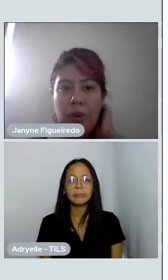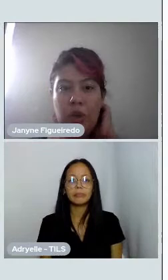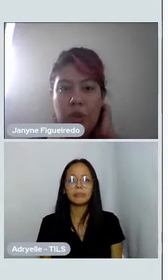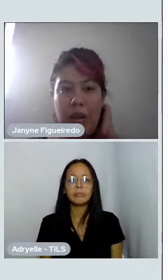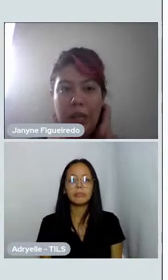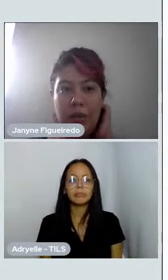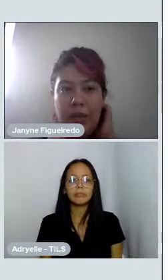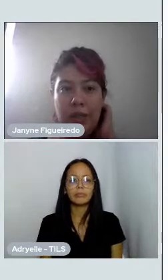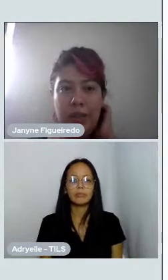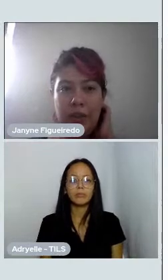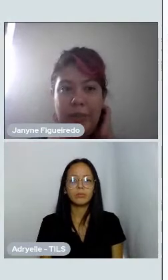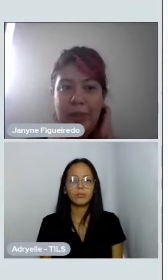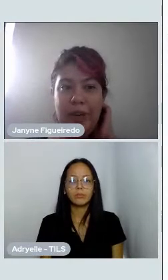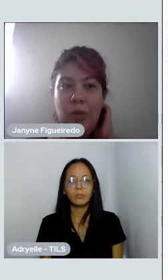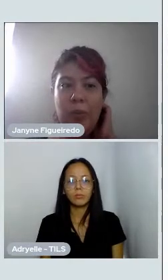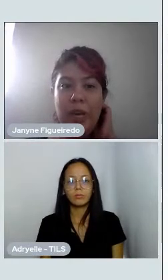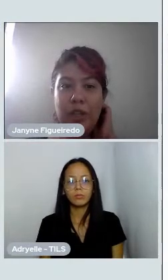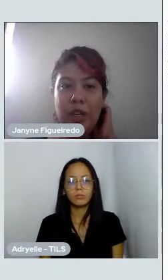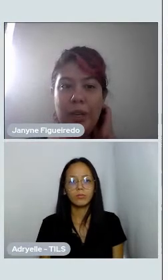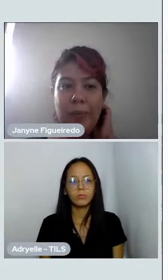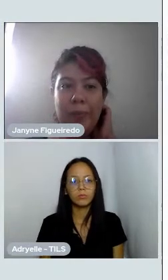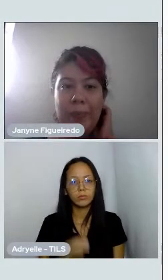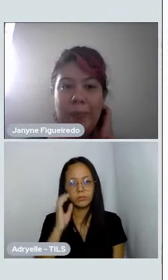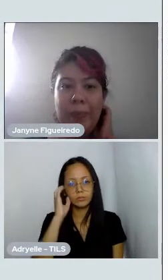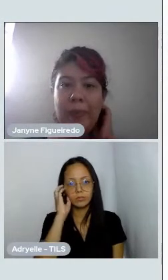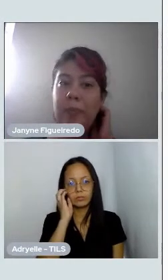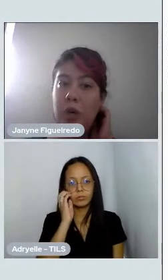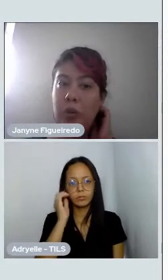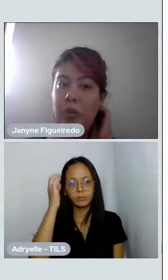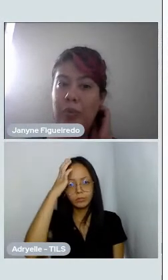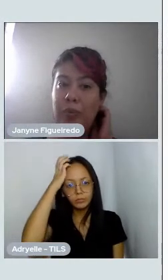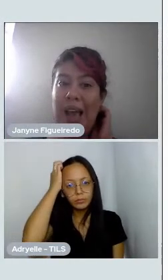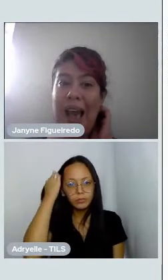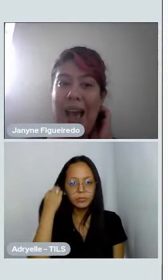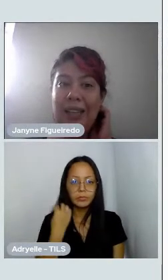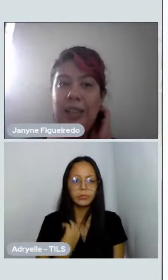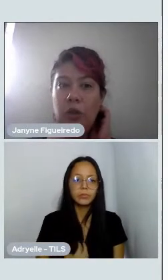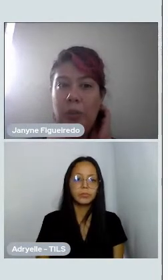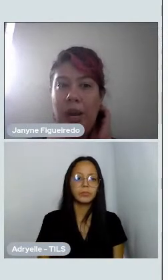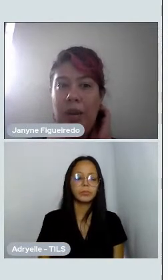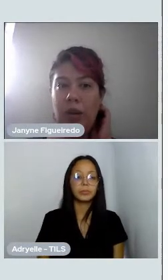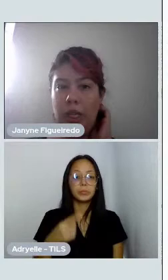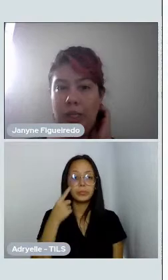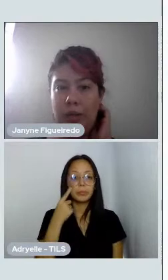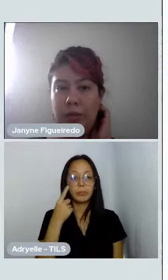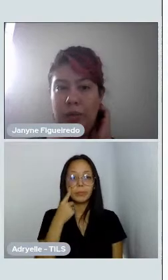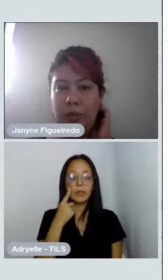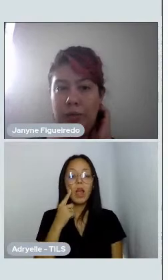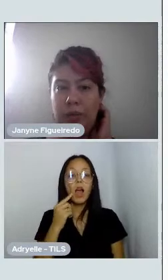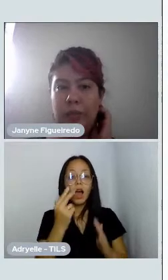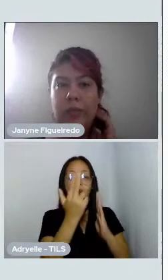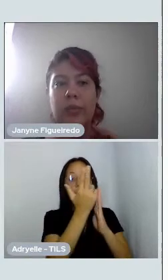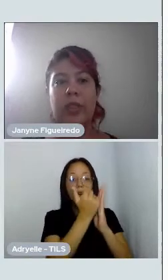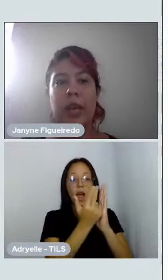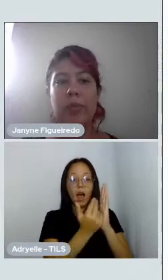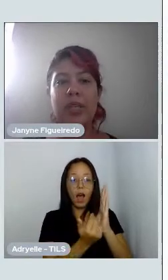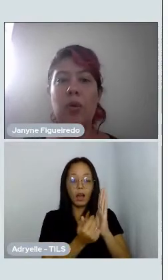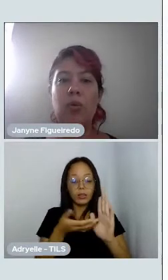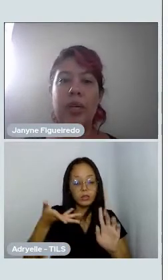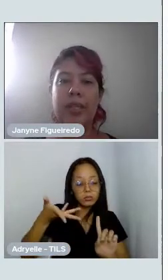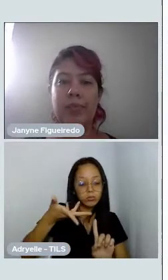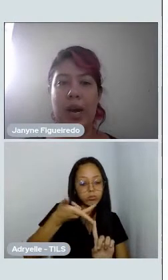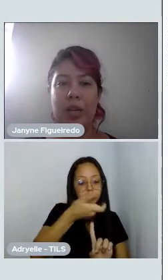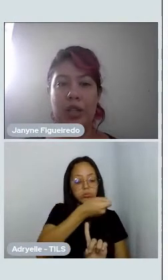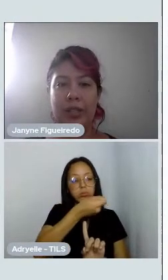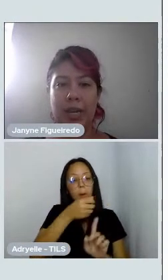tá melhor outro slide no sentido de pintura rupestre. Pronto. Arte no Paleolítico.